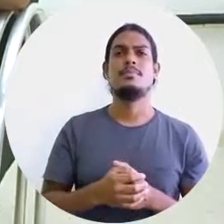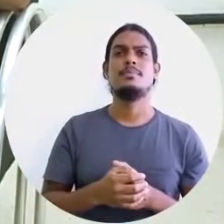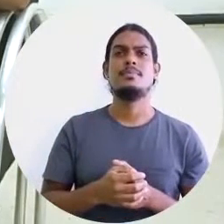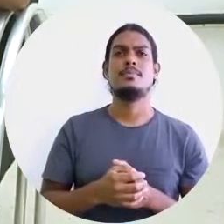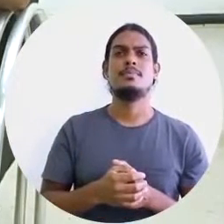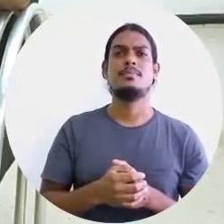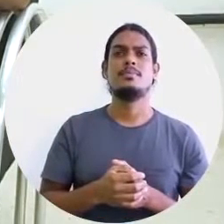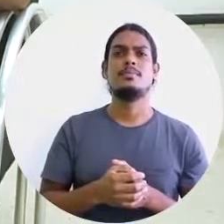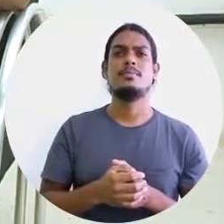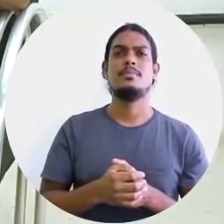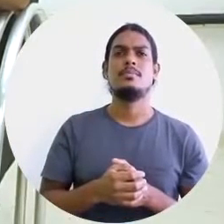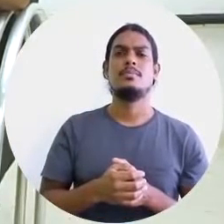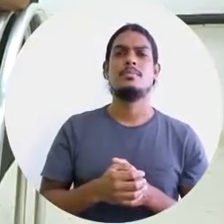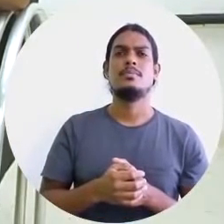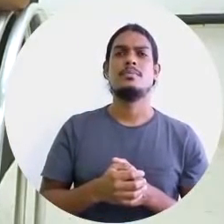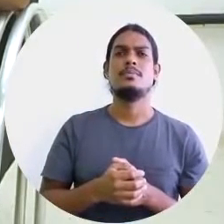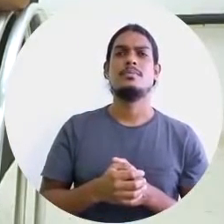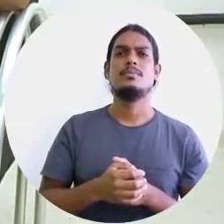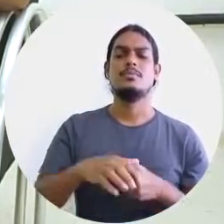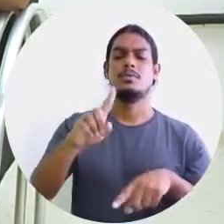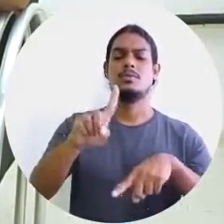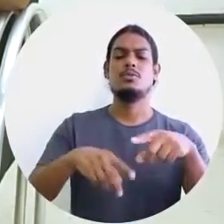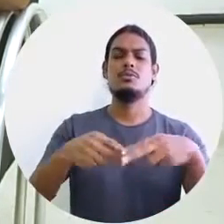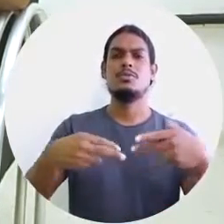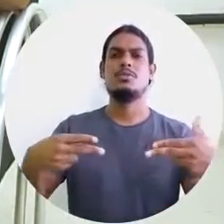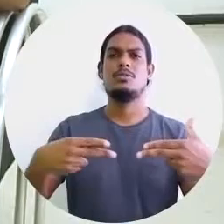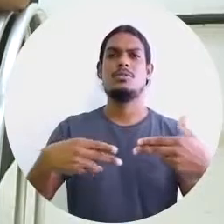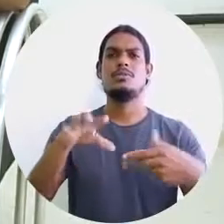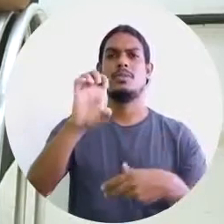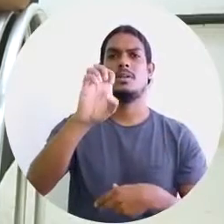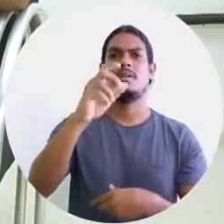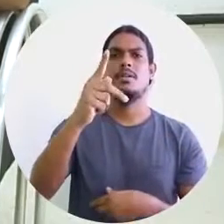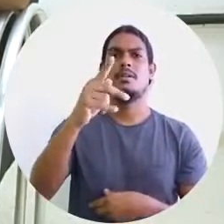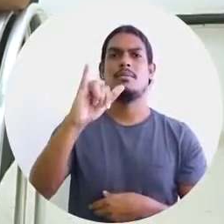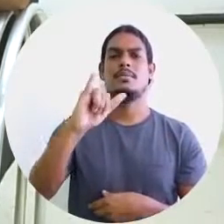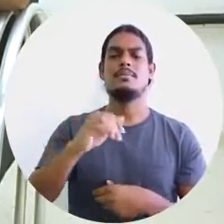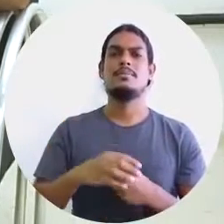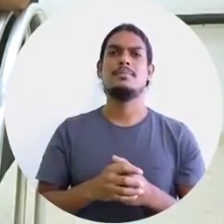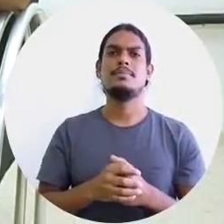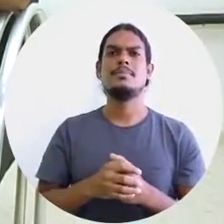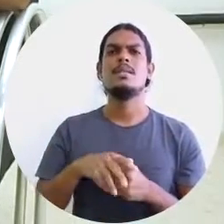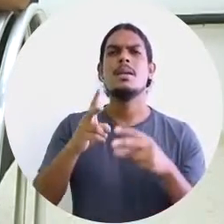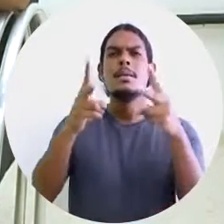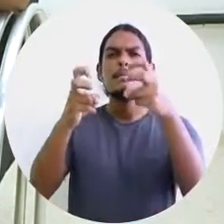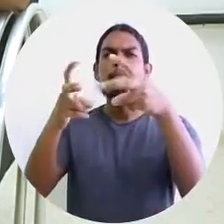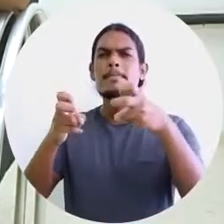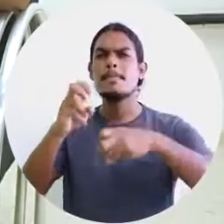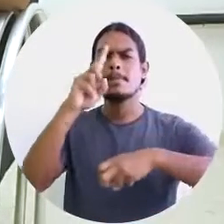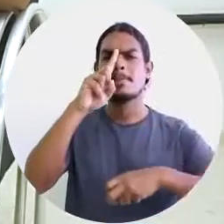controle no equipamento individual da pessoa. Uma vez identificando a natureza do risco,